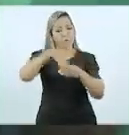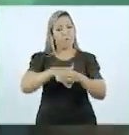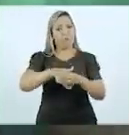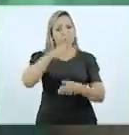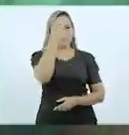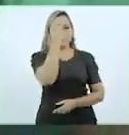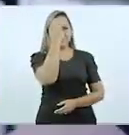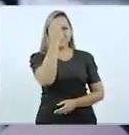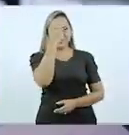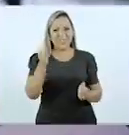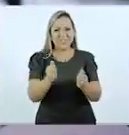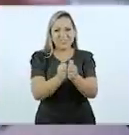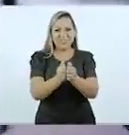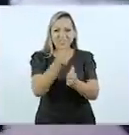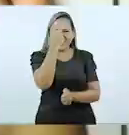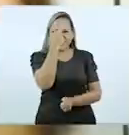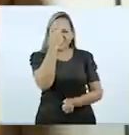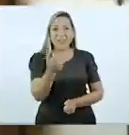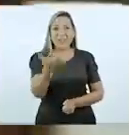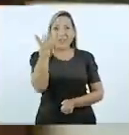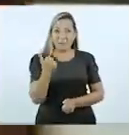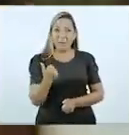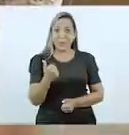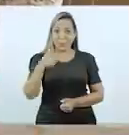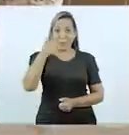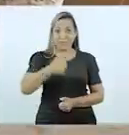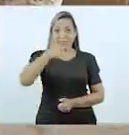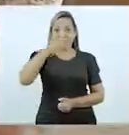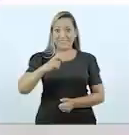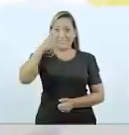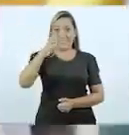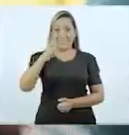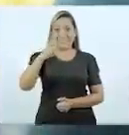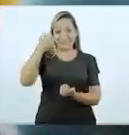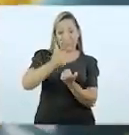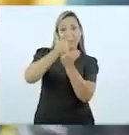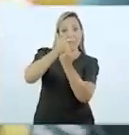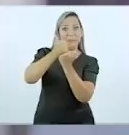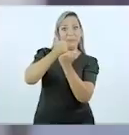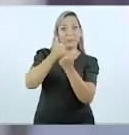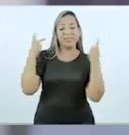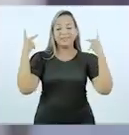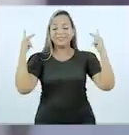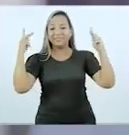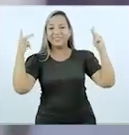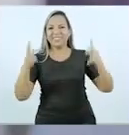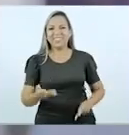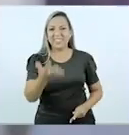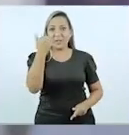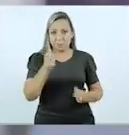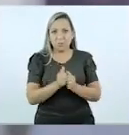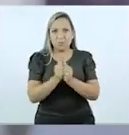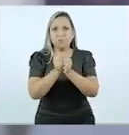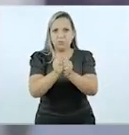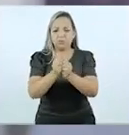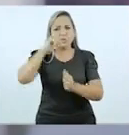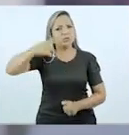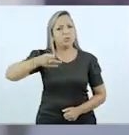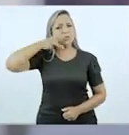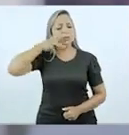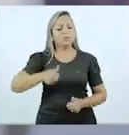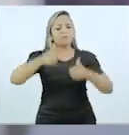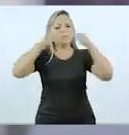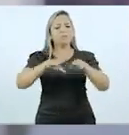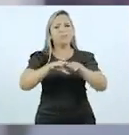Nilvan. Estou com o Nilvan, Nilvan é 15. Vamos, Nilvan, Major Milanês. Uma vitória! Conto com você para construirmos uma